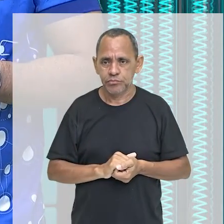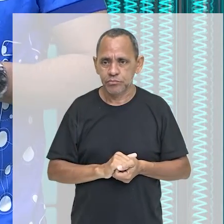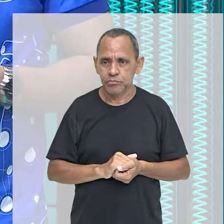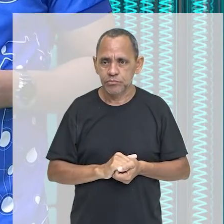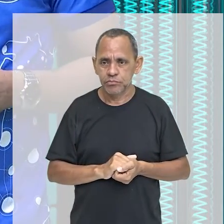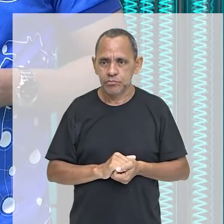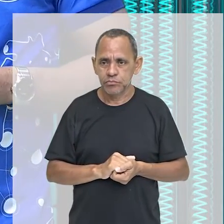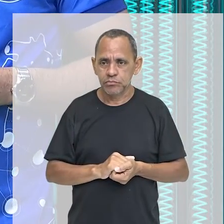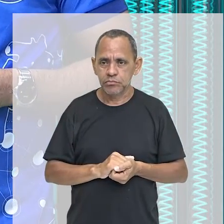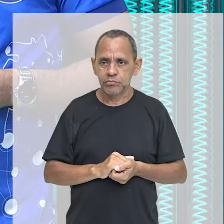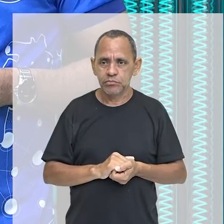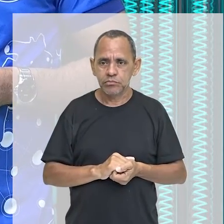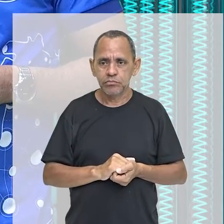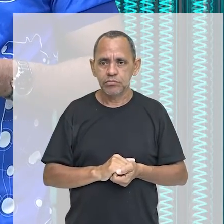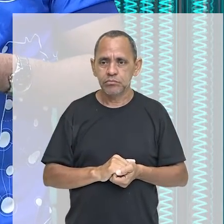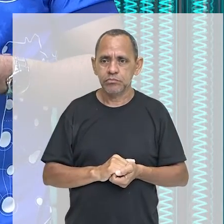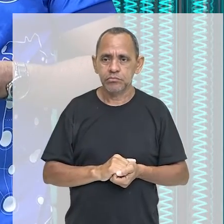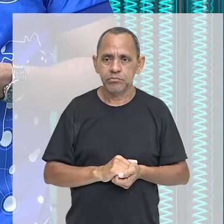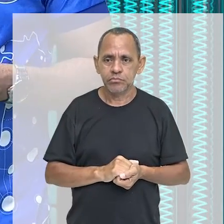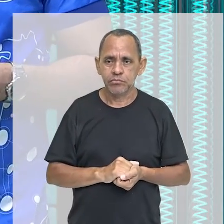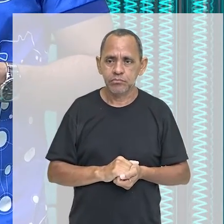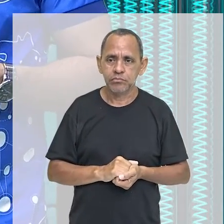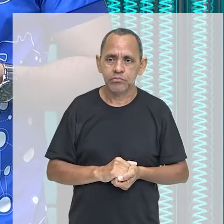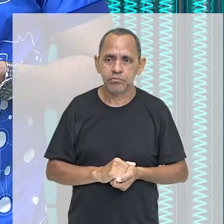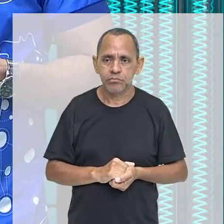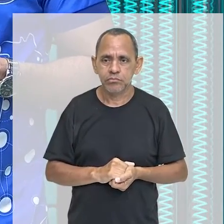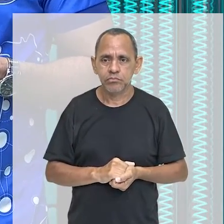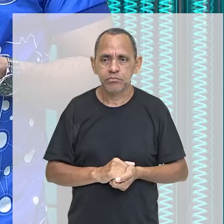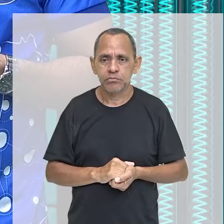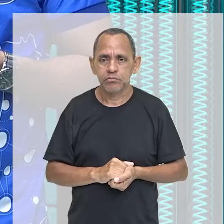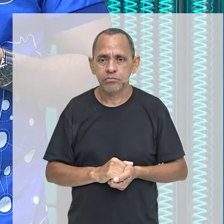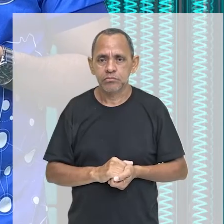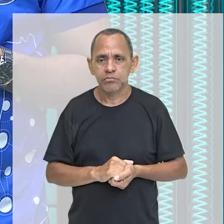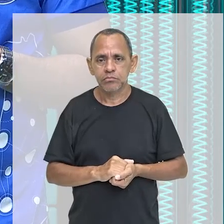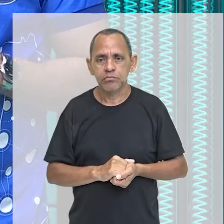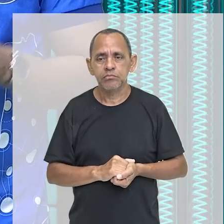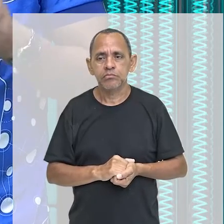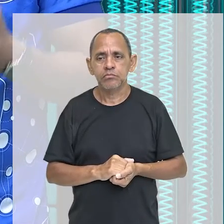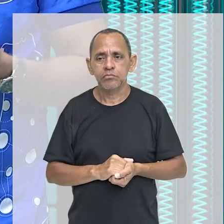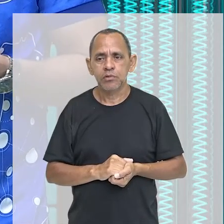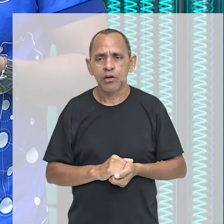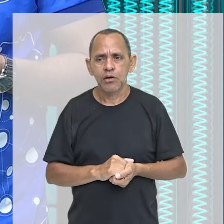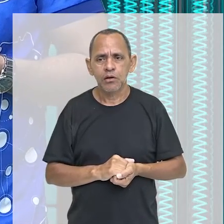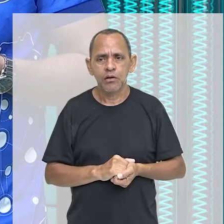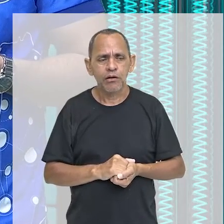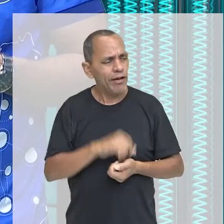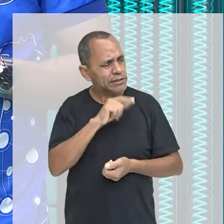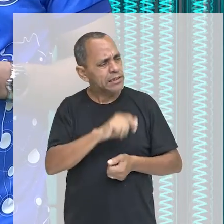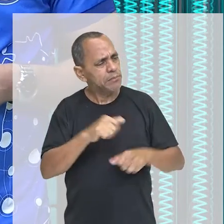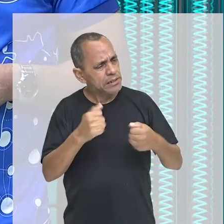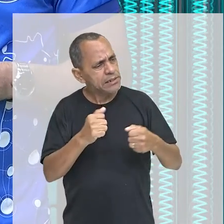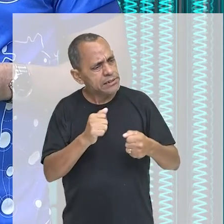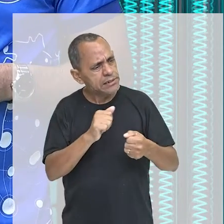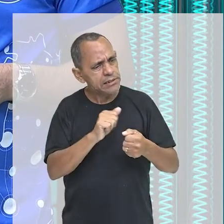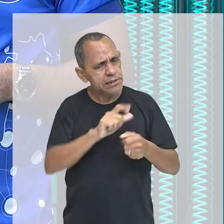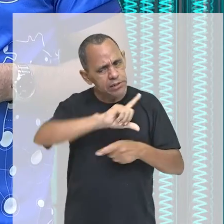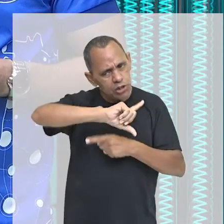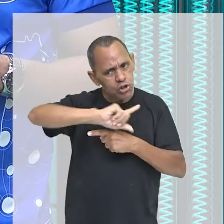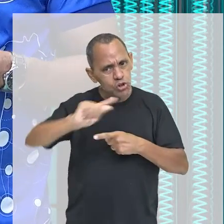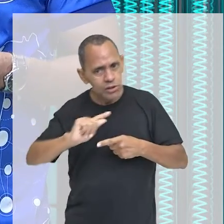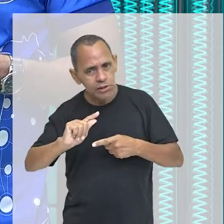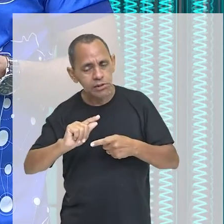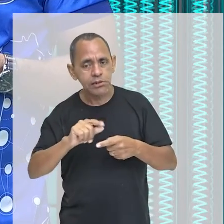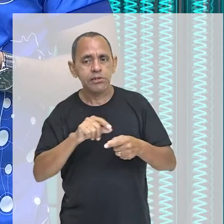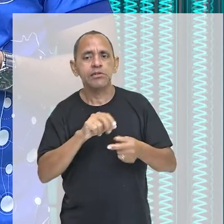duas perguntas, né, nesse contexto aqui. Do you have to leave so early? Você precisa mesmo sair tão cedo? Can't